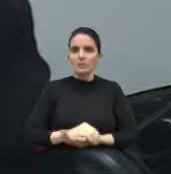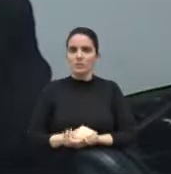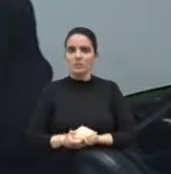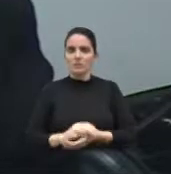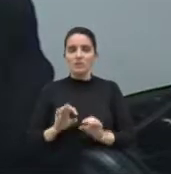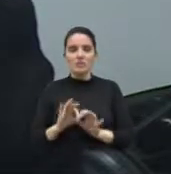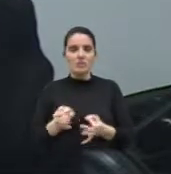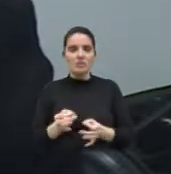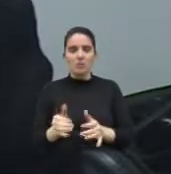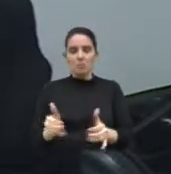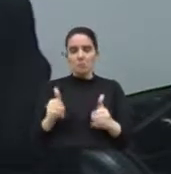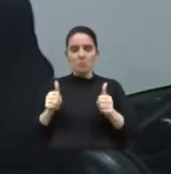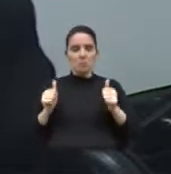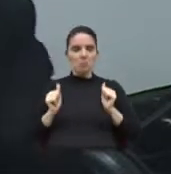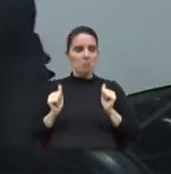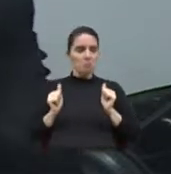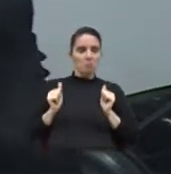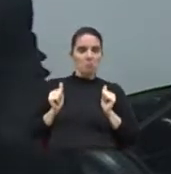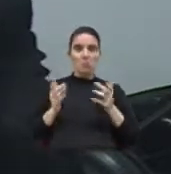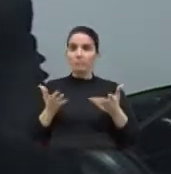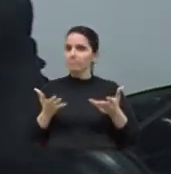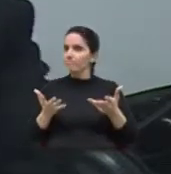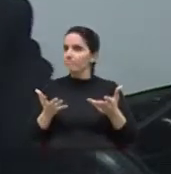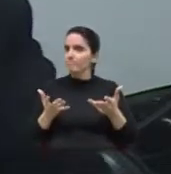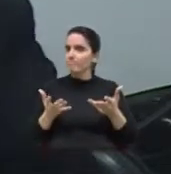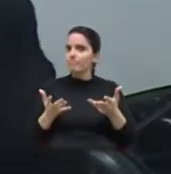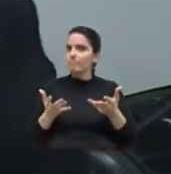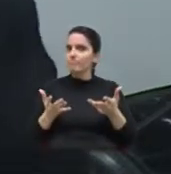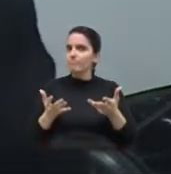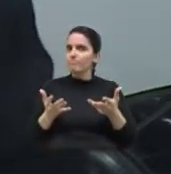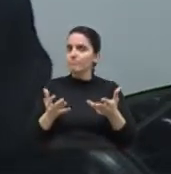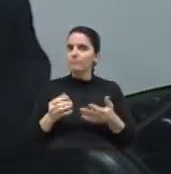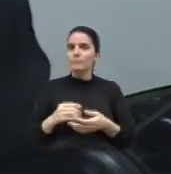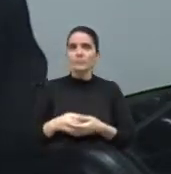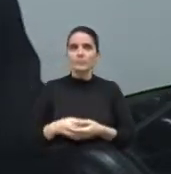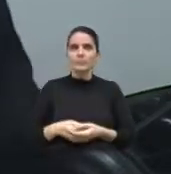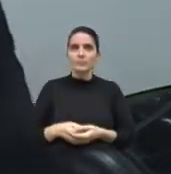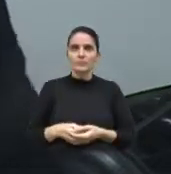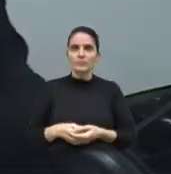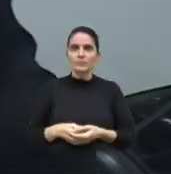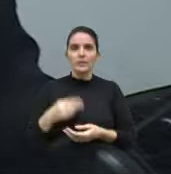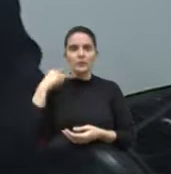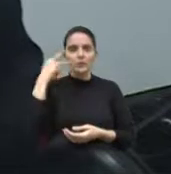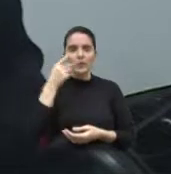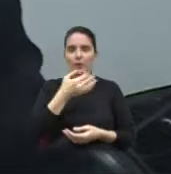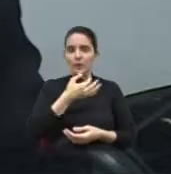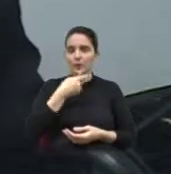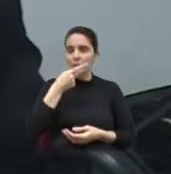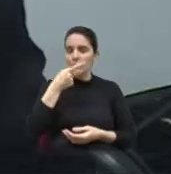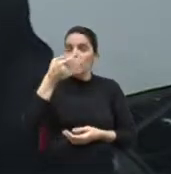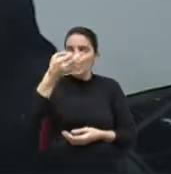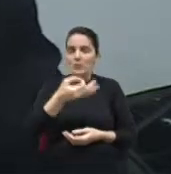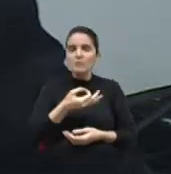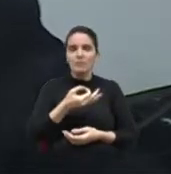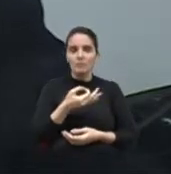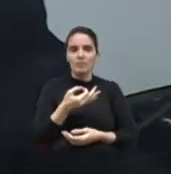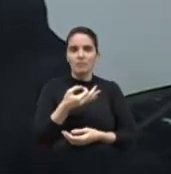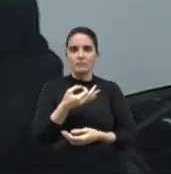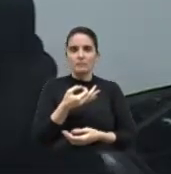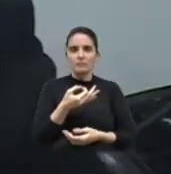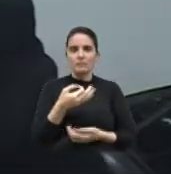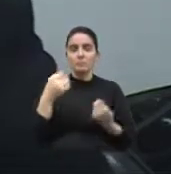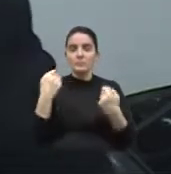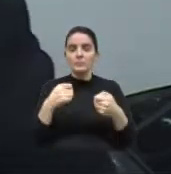muro. É muito fácil. E você disse muito bem, vereador, né, quando, né, a gente tem que